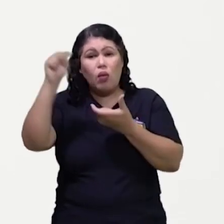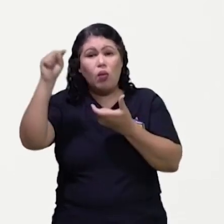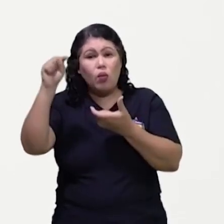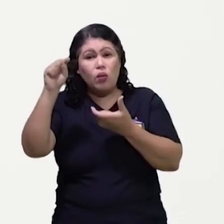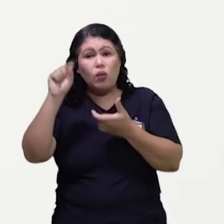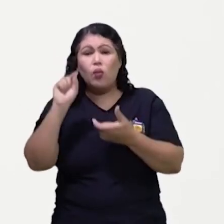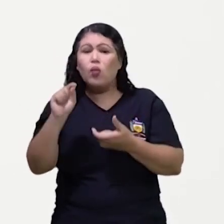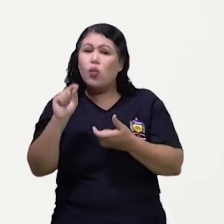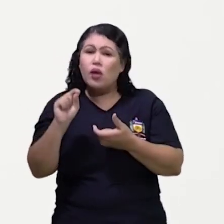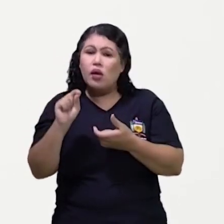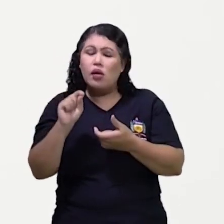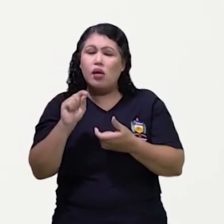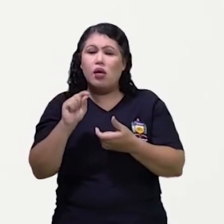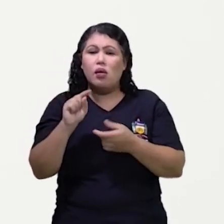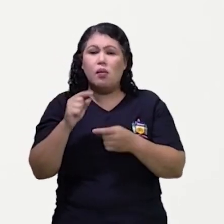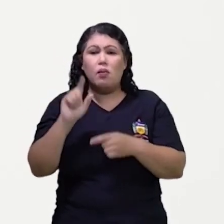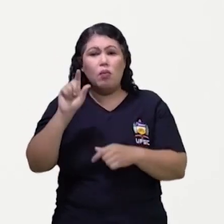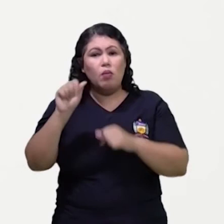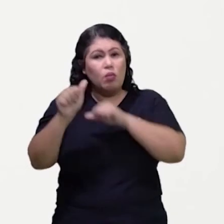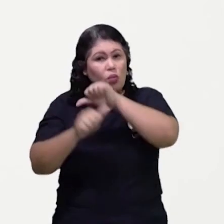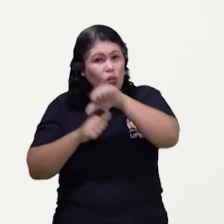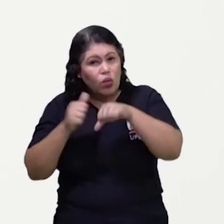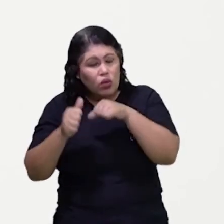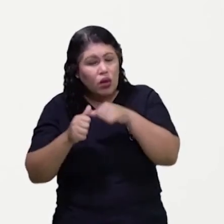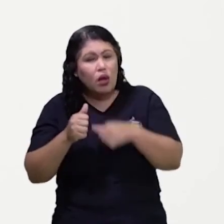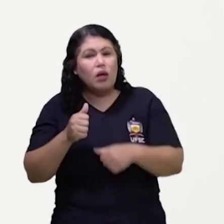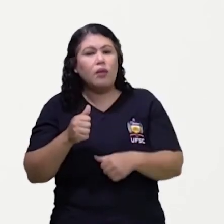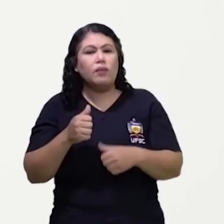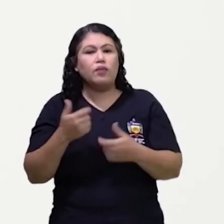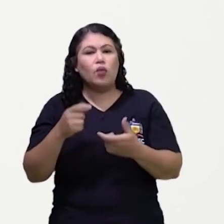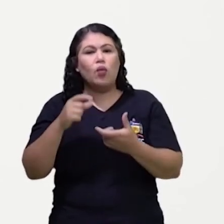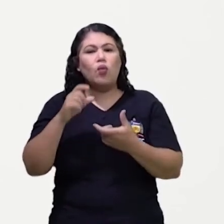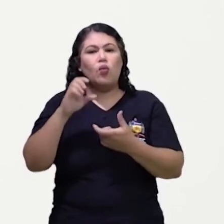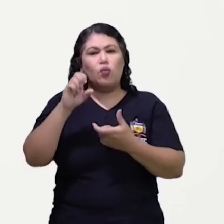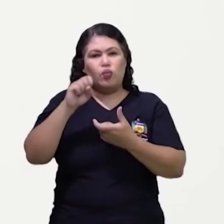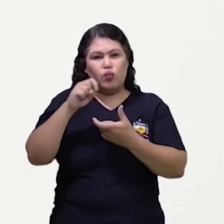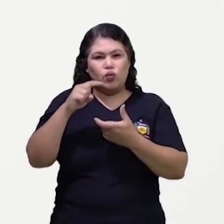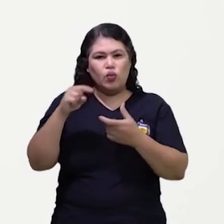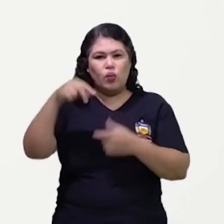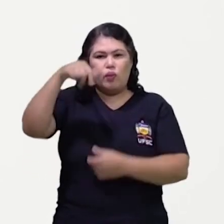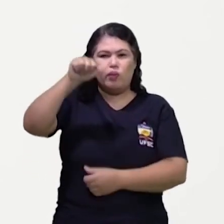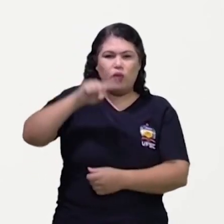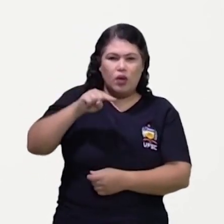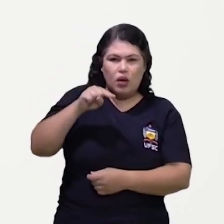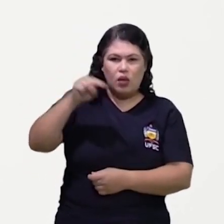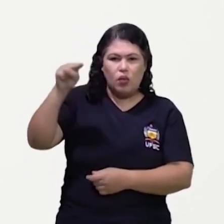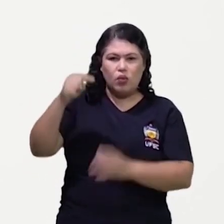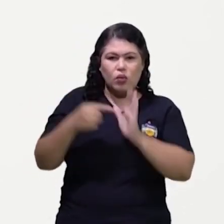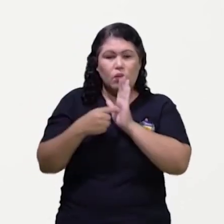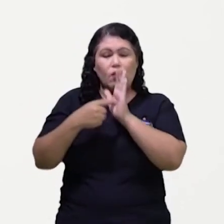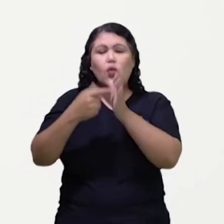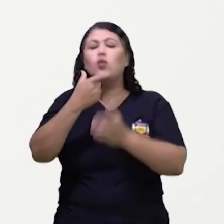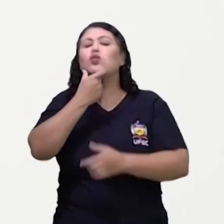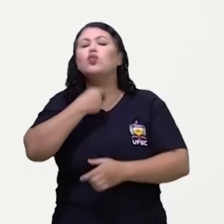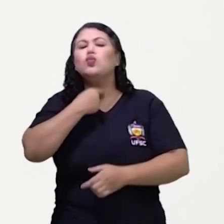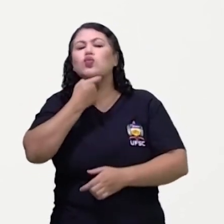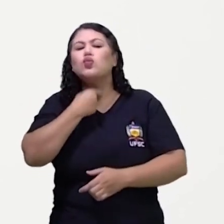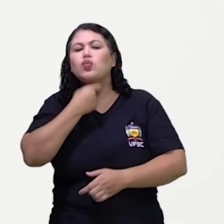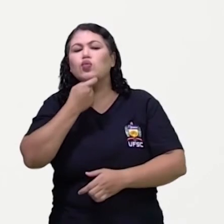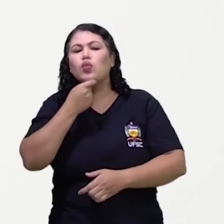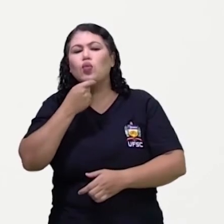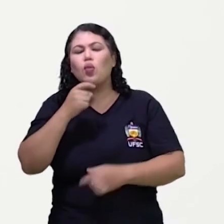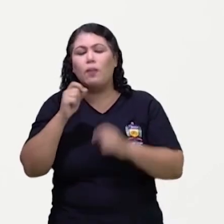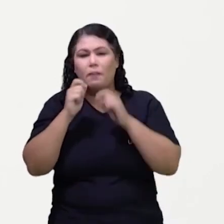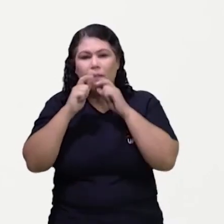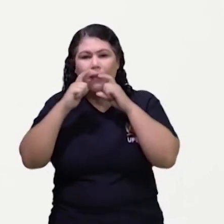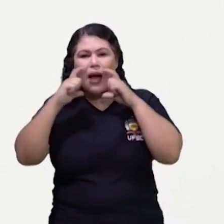ficaria? Lembre-se que eu falei para vocês. O agudo, o som é aberto. E o circunflexo, o som é fechado.